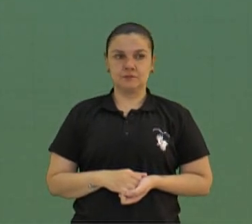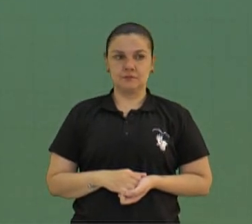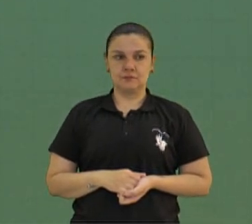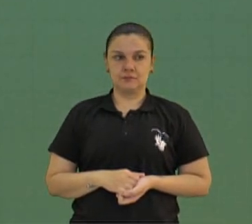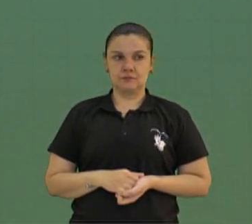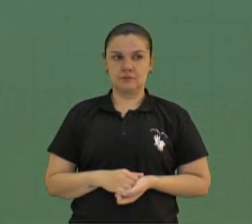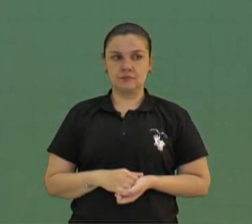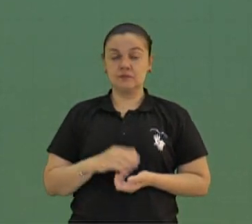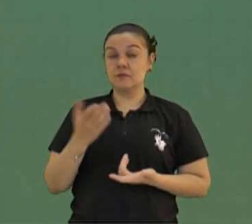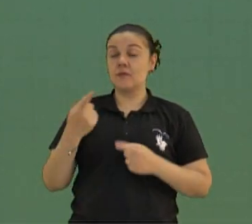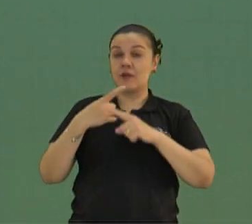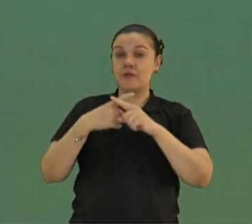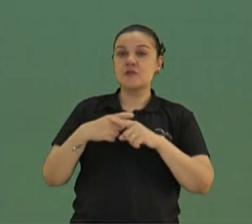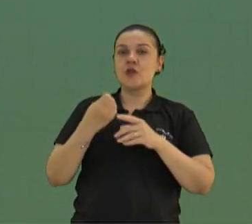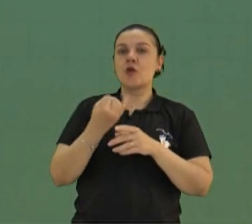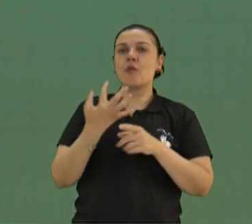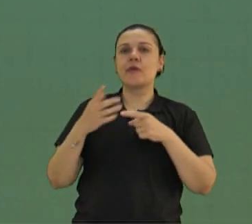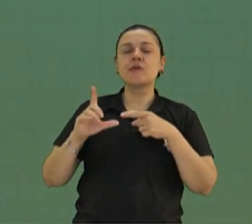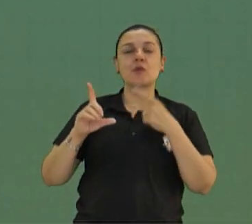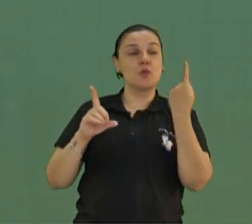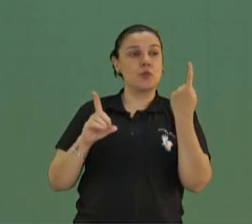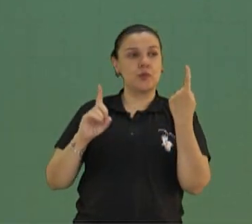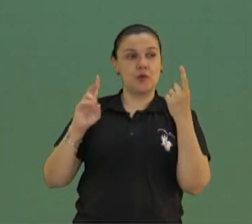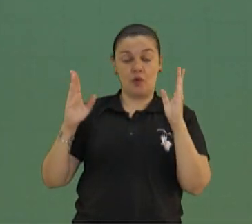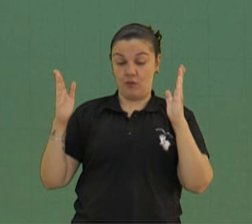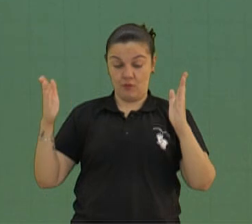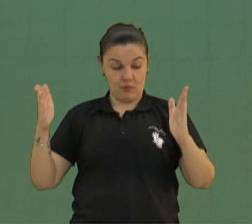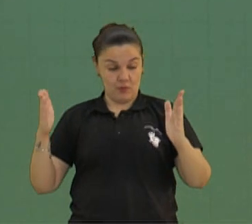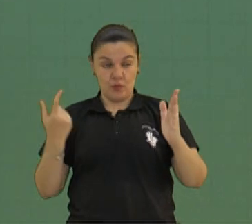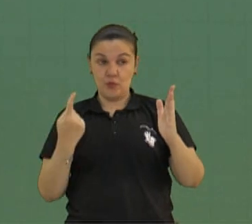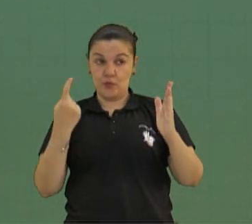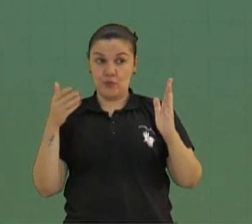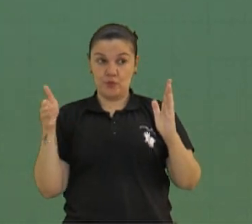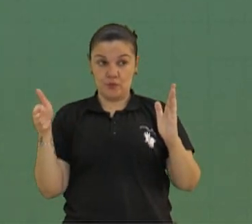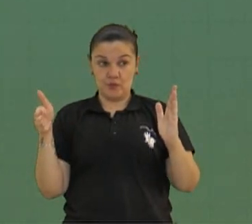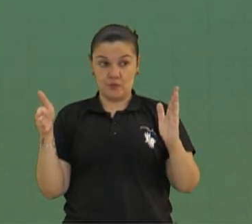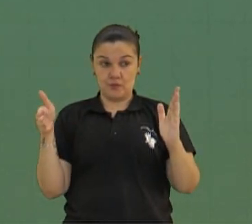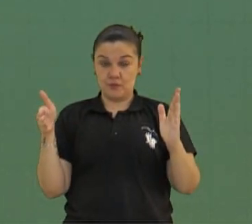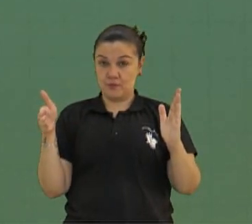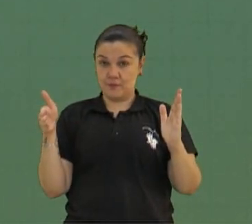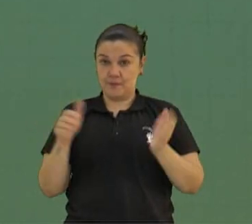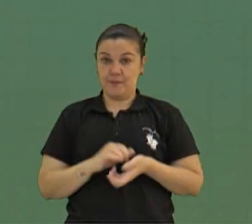2π vezes a distância. Ora, o fio 2 está a uma distância D.